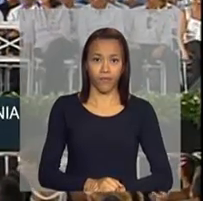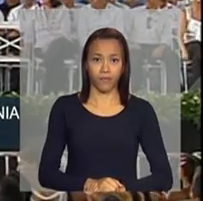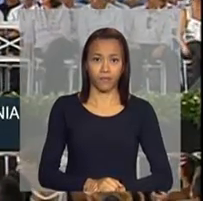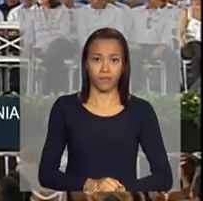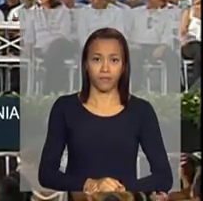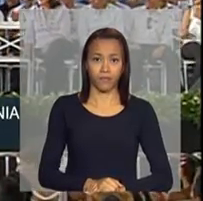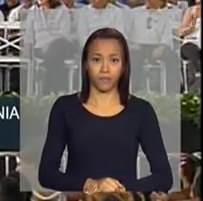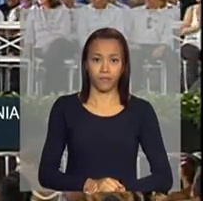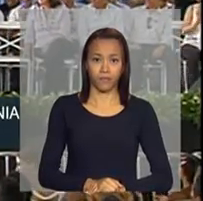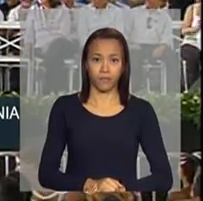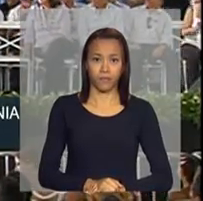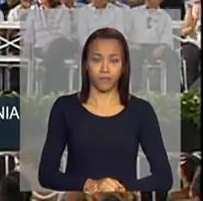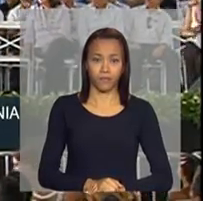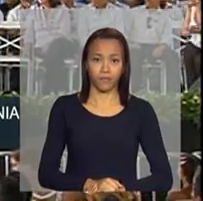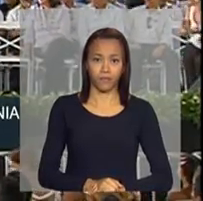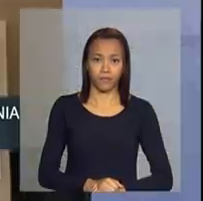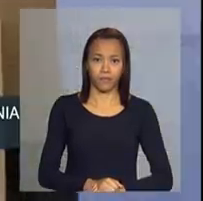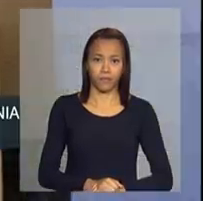Eu falei para ti.